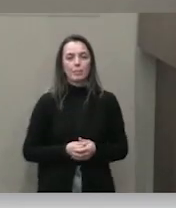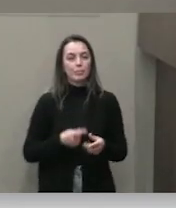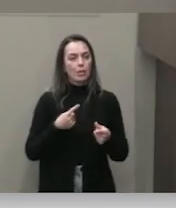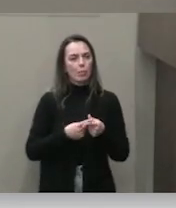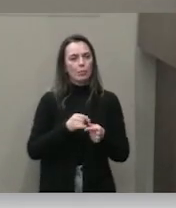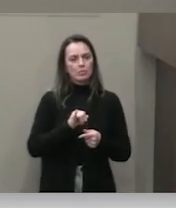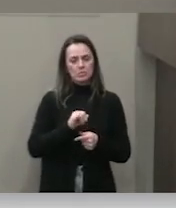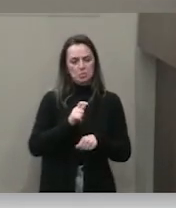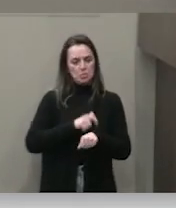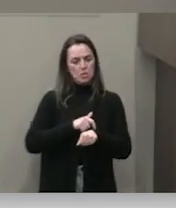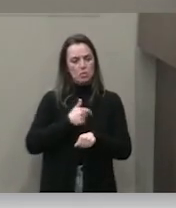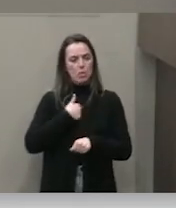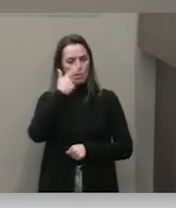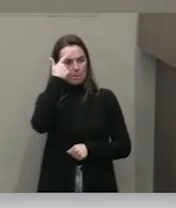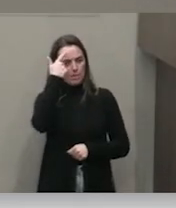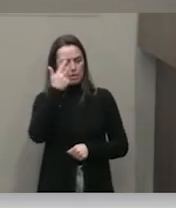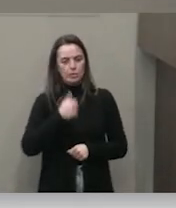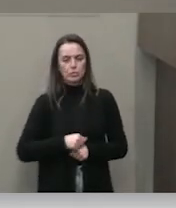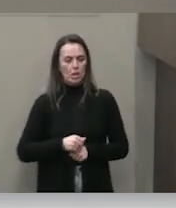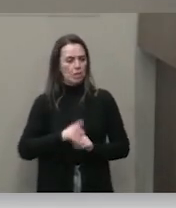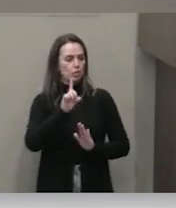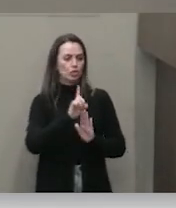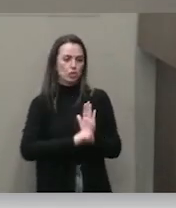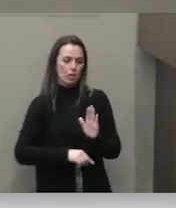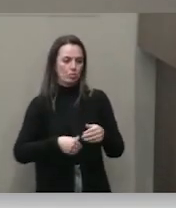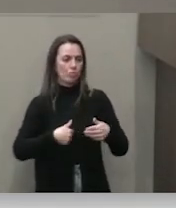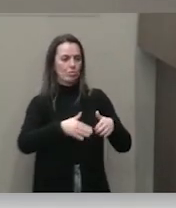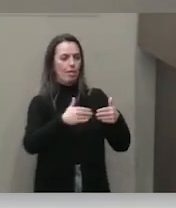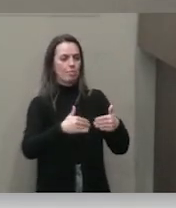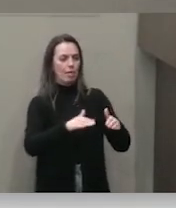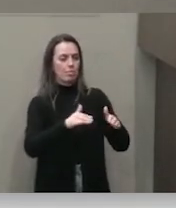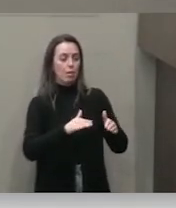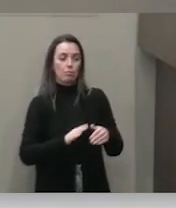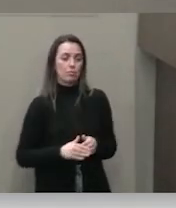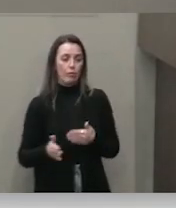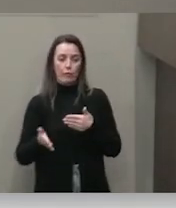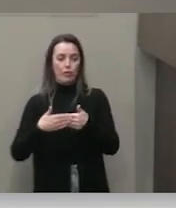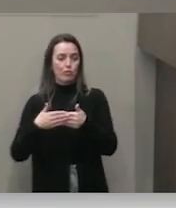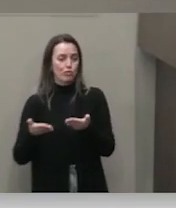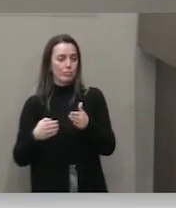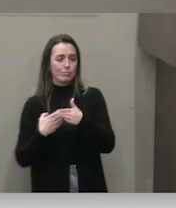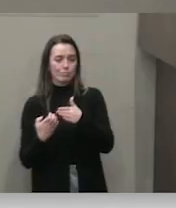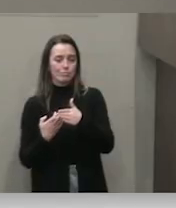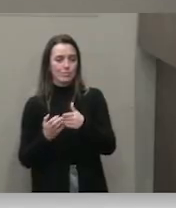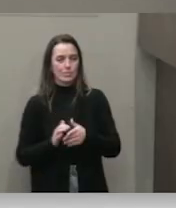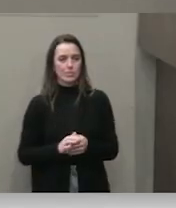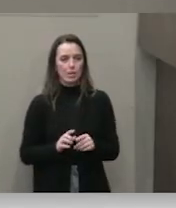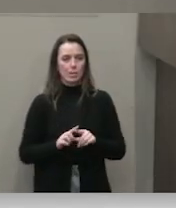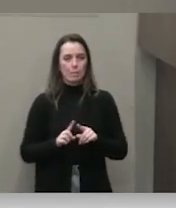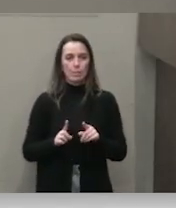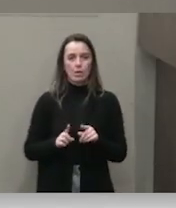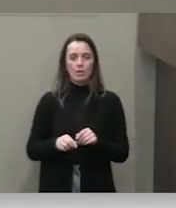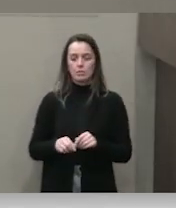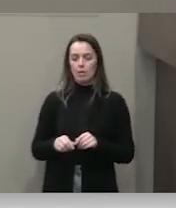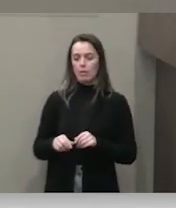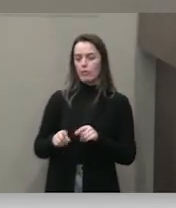no momento que eu penso só em dar direito, a empresa não aguenta, fecha as portas e quebra. E no momento que eu penso só em